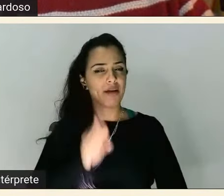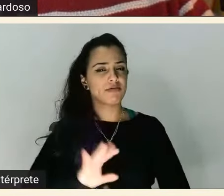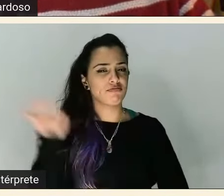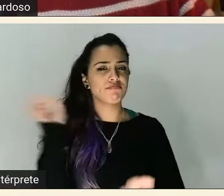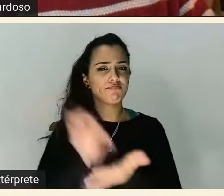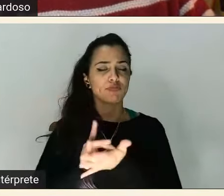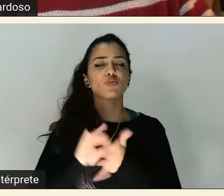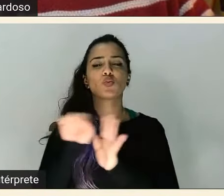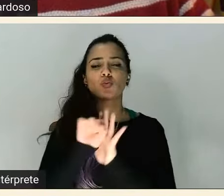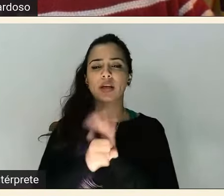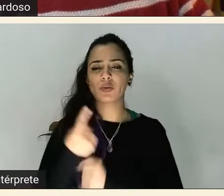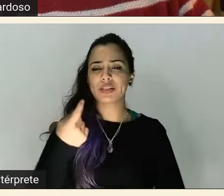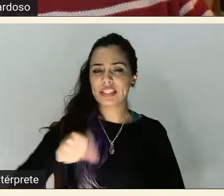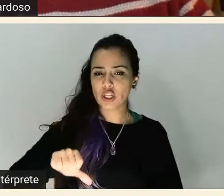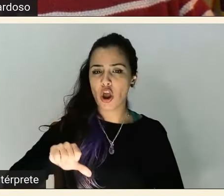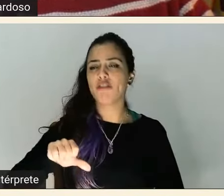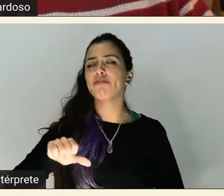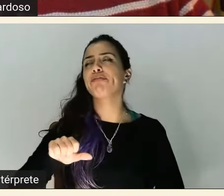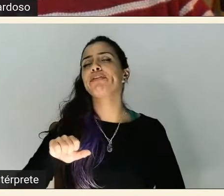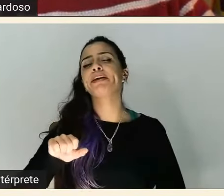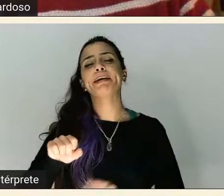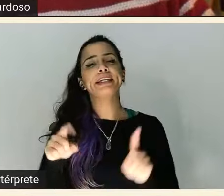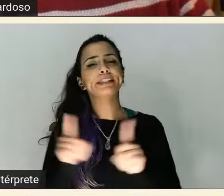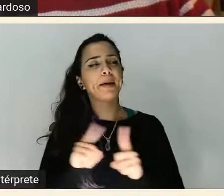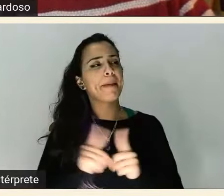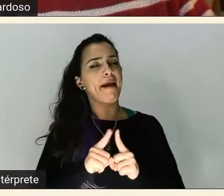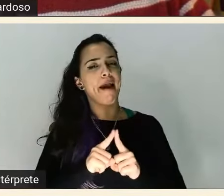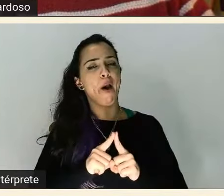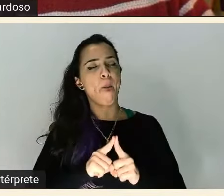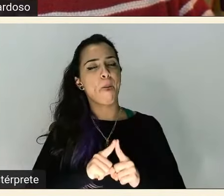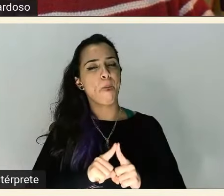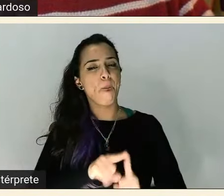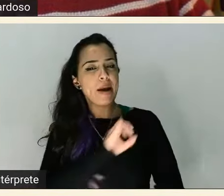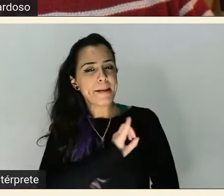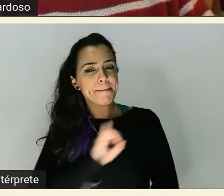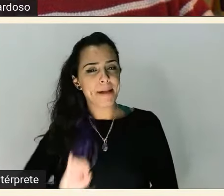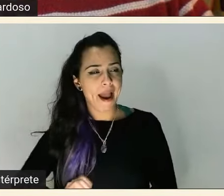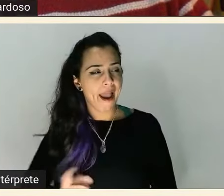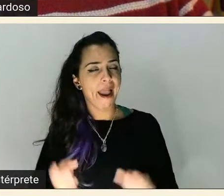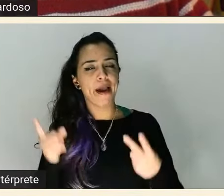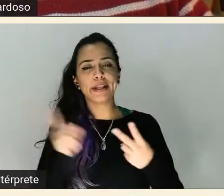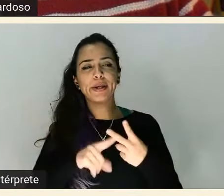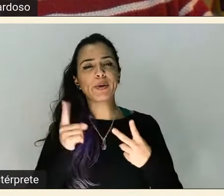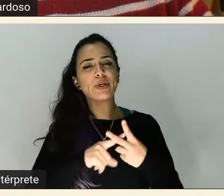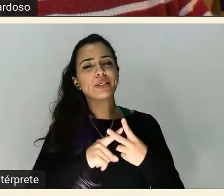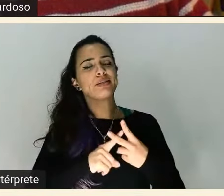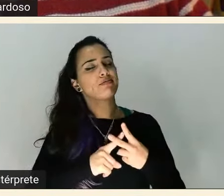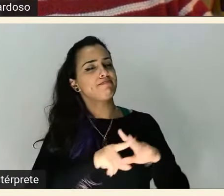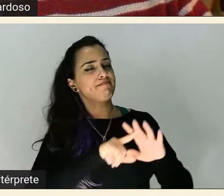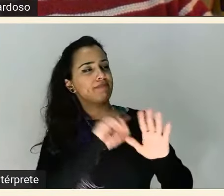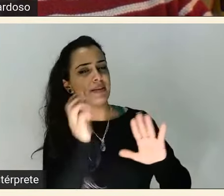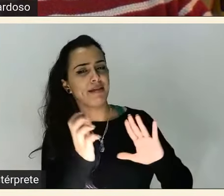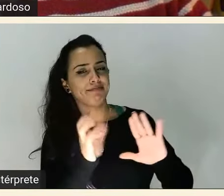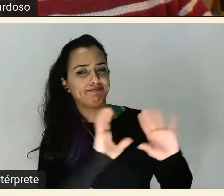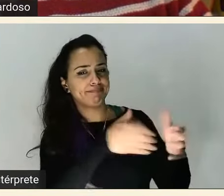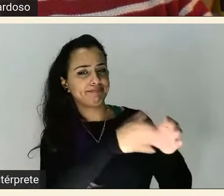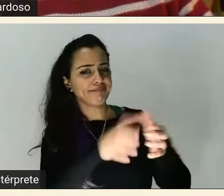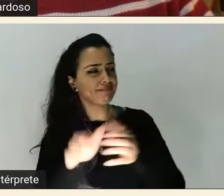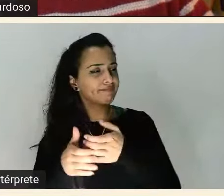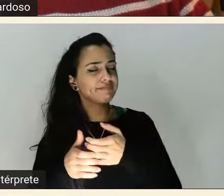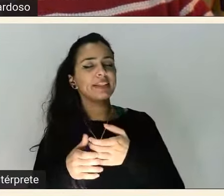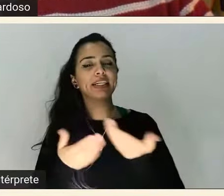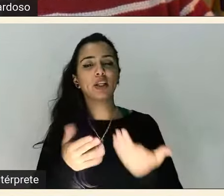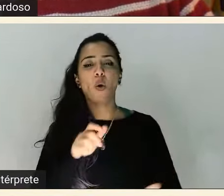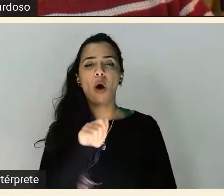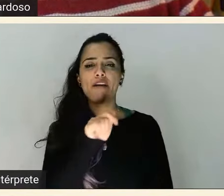o império, negar as academias, negar toda essa ideia de o que o Afonso Carlos Marques dos Santos,